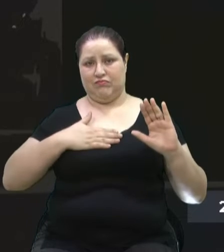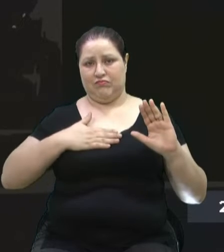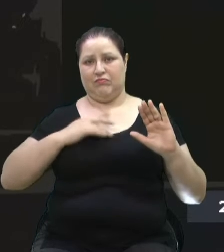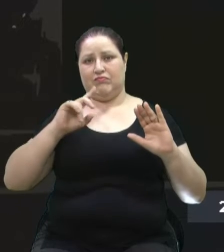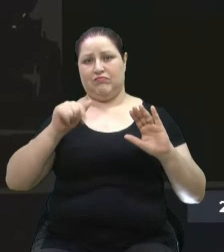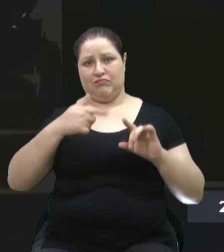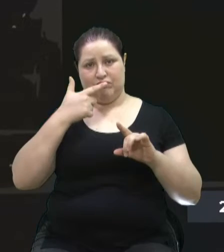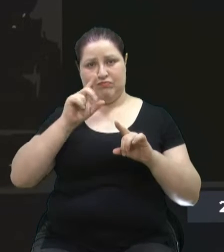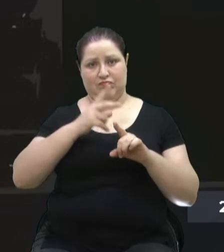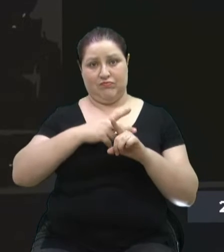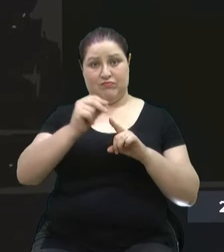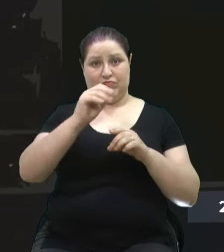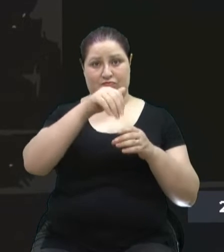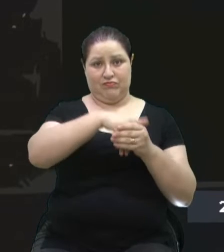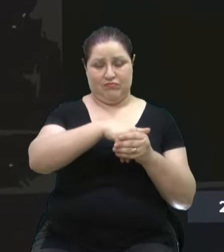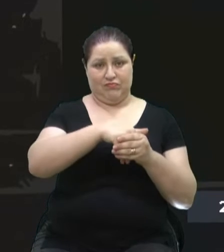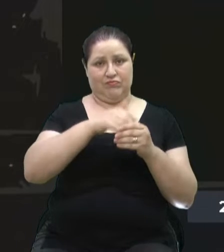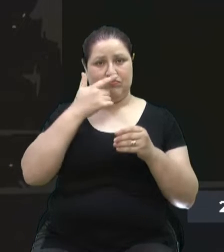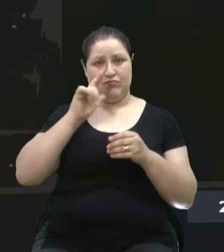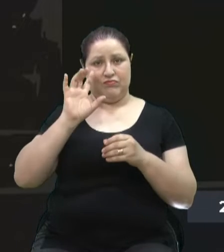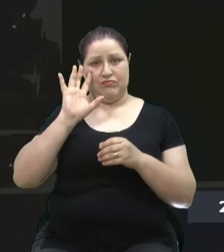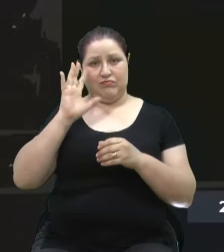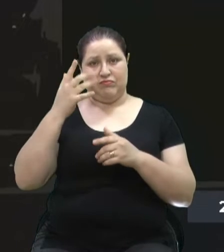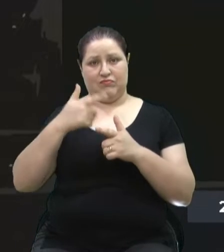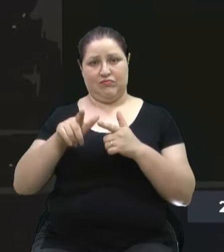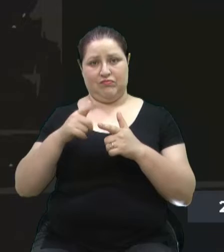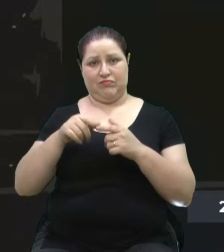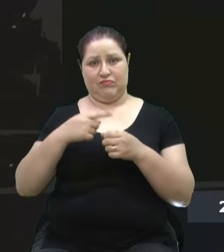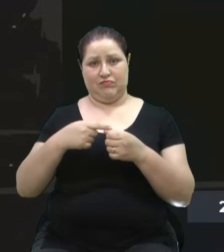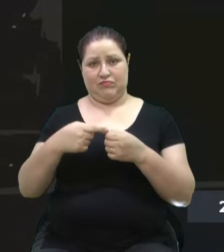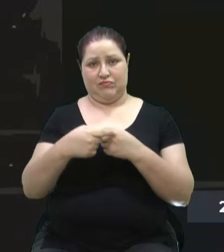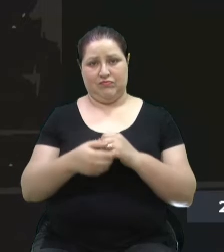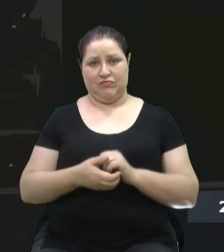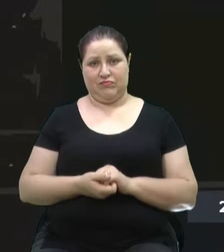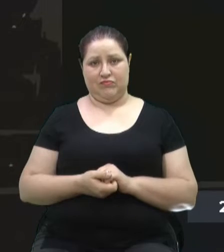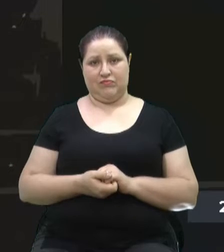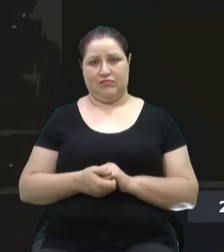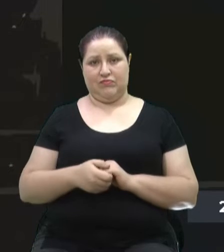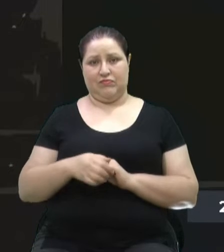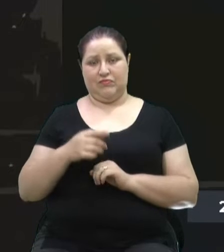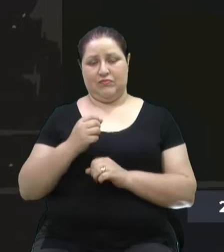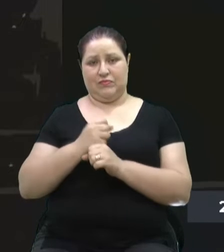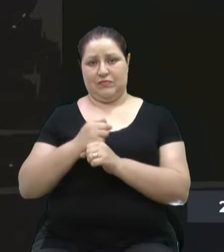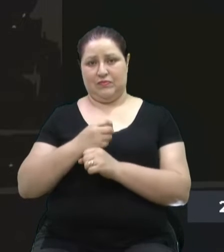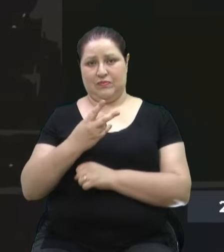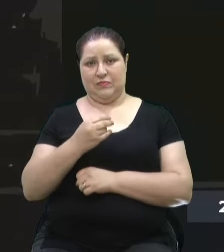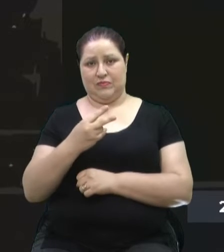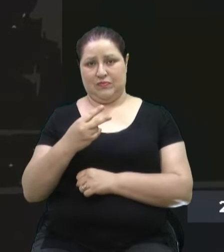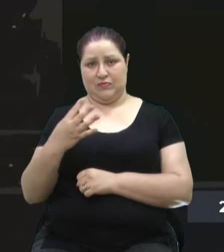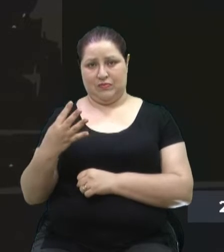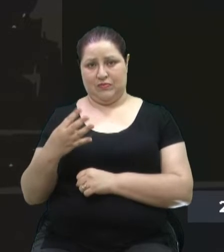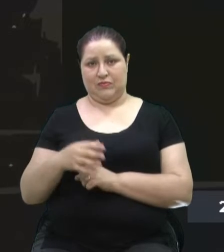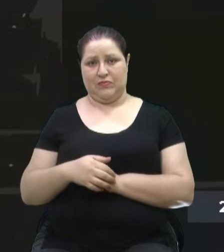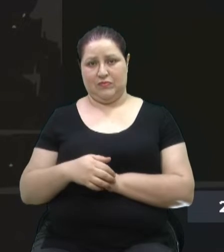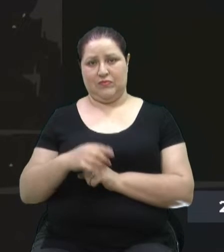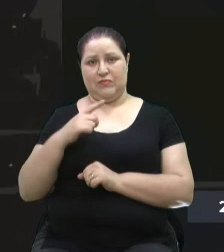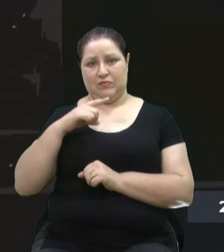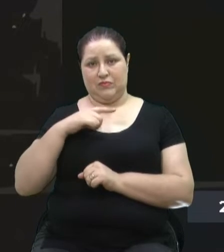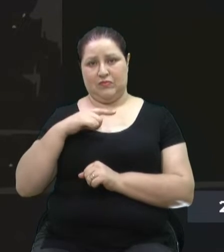Eu percebo que em 2024 terá novas eleições para o executivo, vão prometer até terreno no